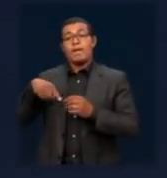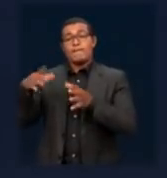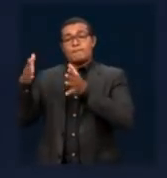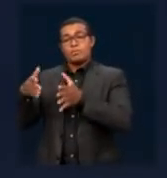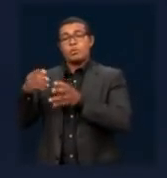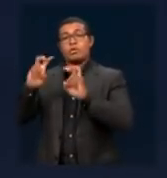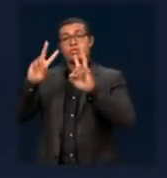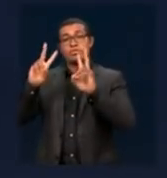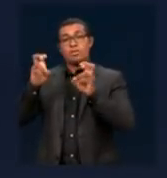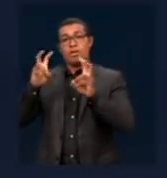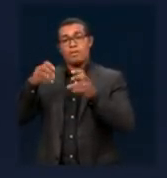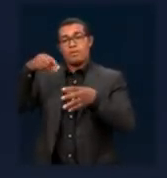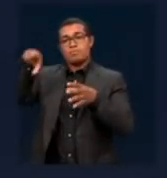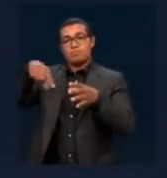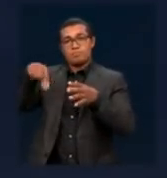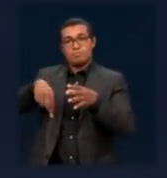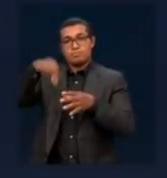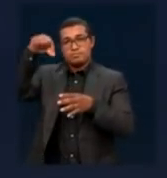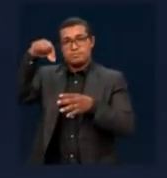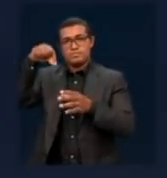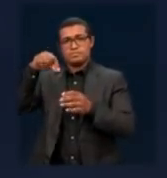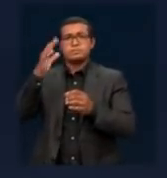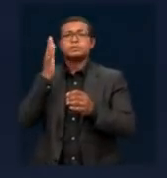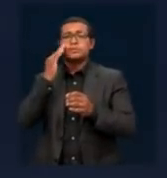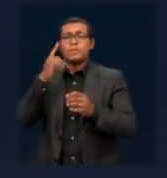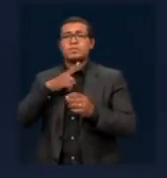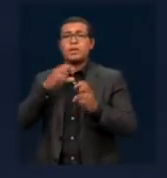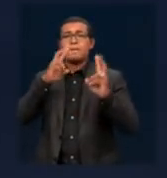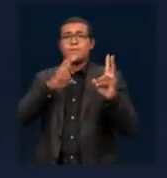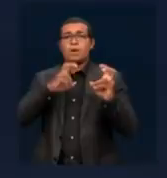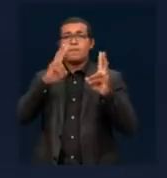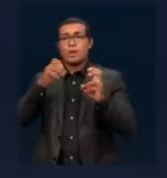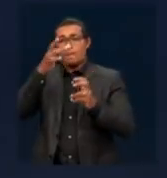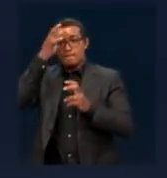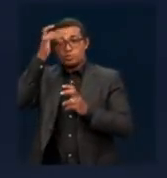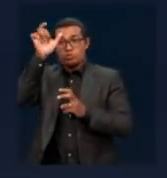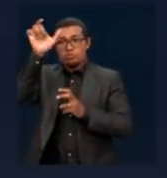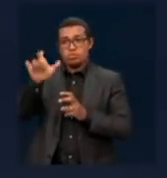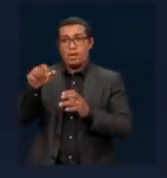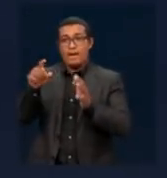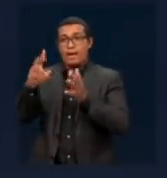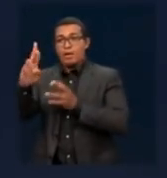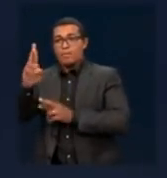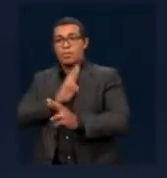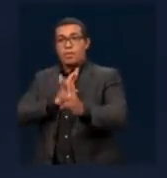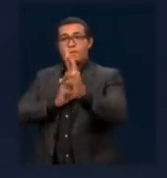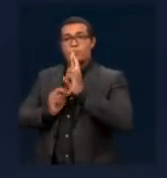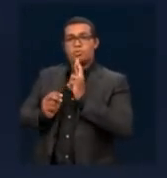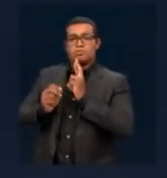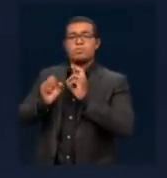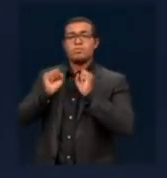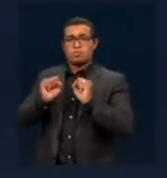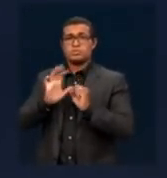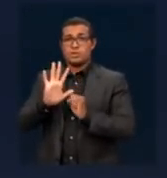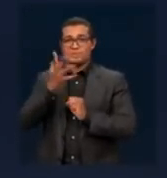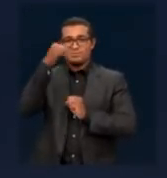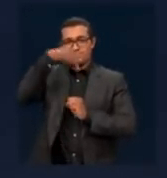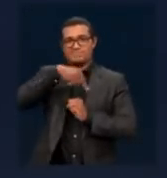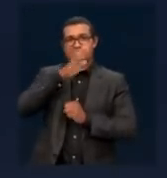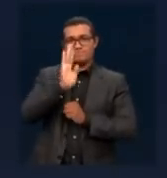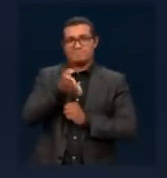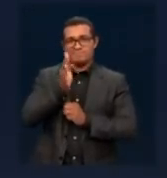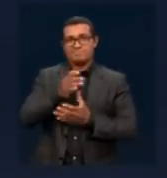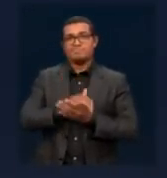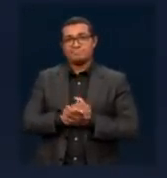por sorteio lembrando que haverá a possibilidade de um candidato responderá mais de uma pergunta como aconteceu agora neste